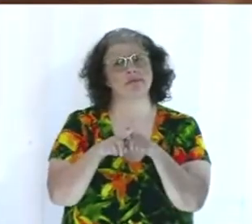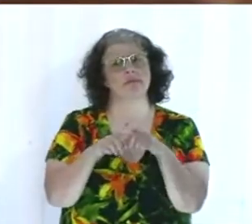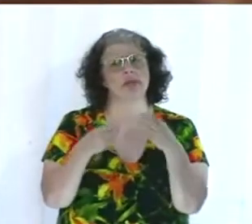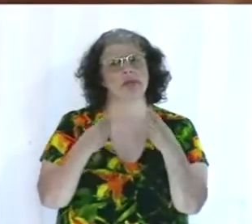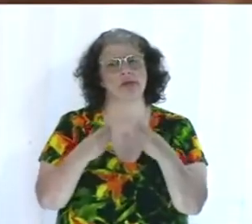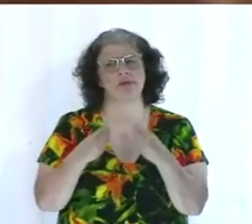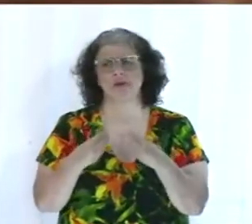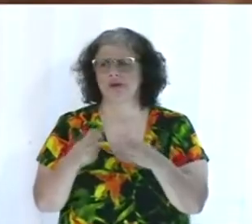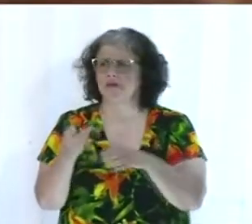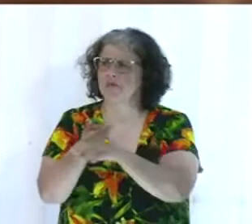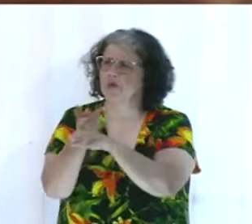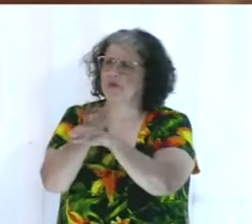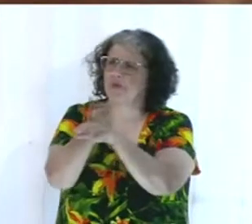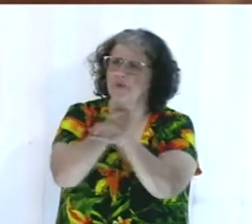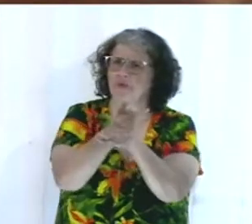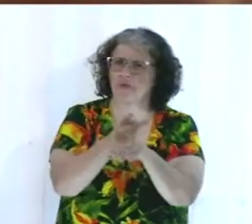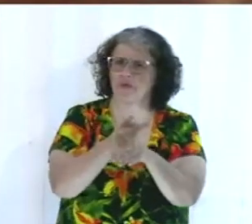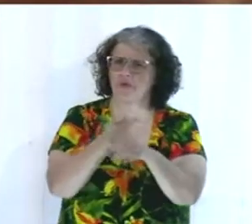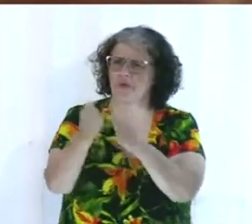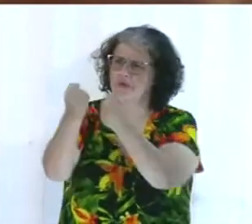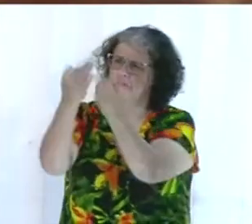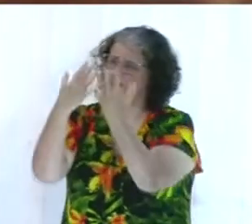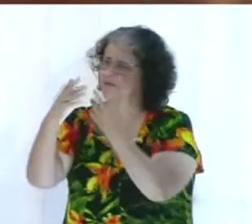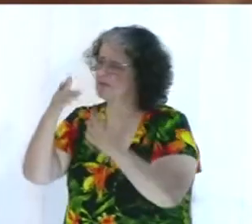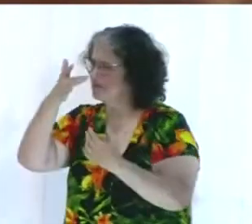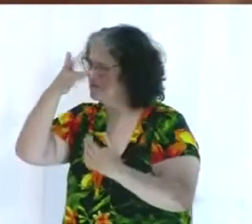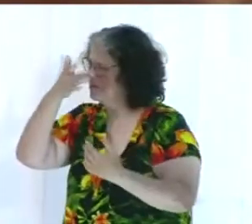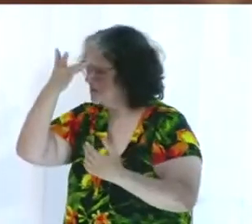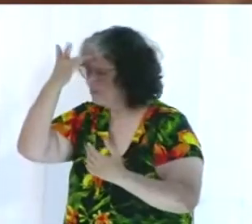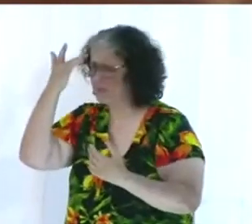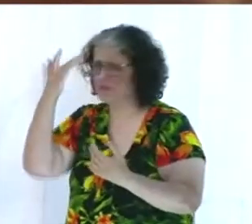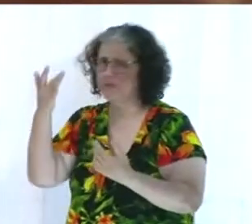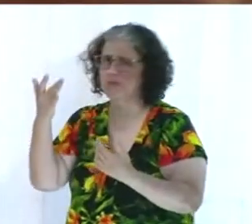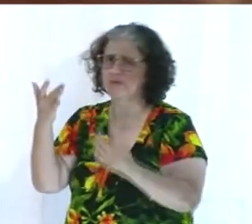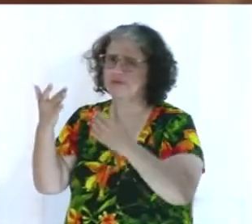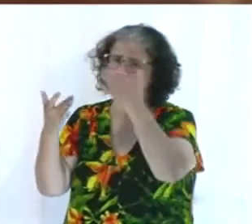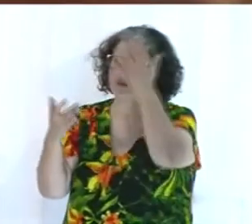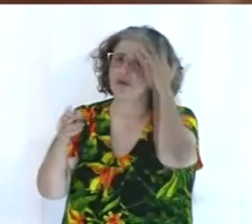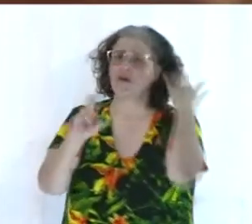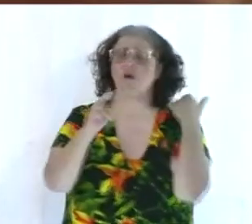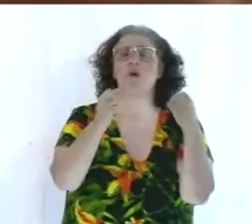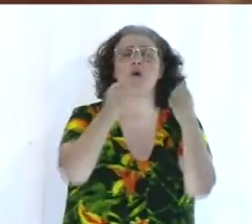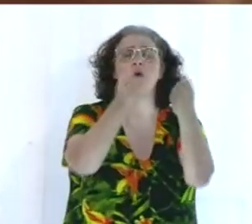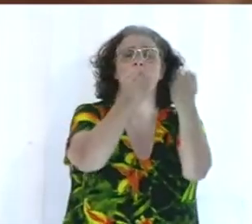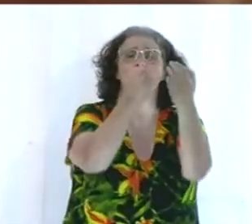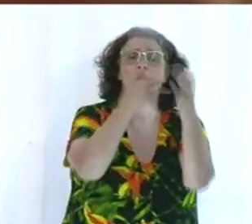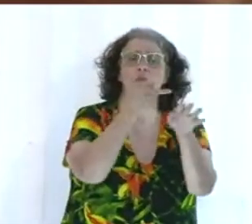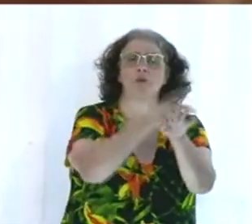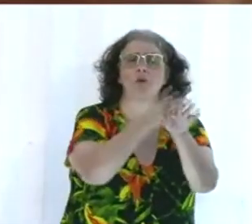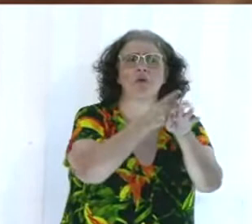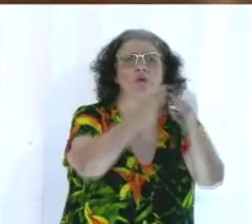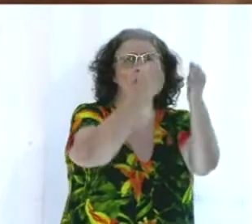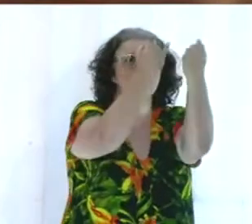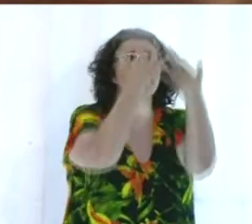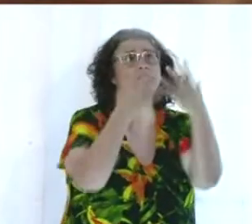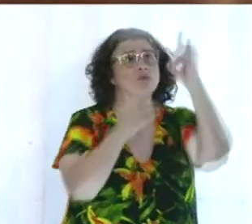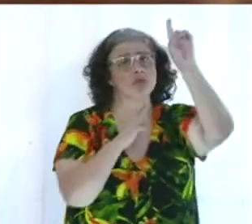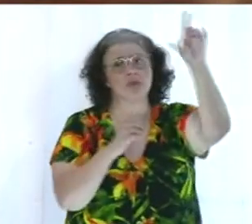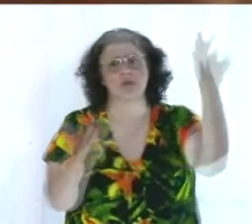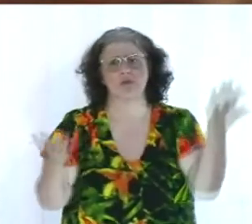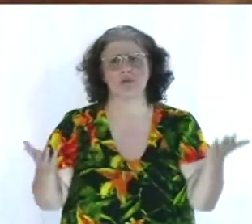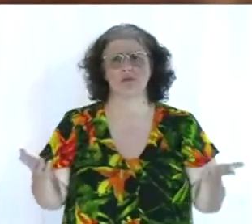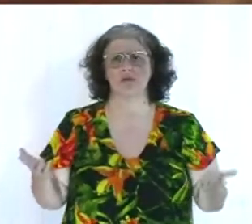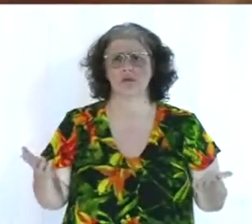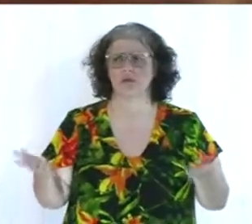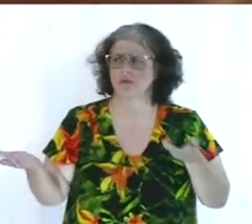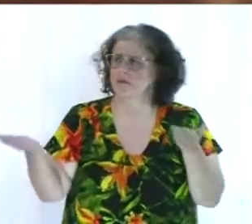favor dos homens ou de Deus? Ou procuro agradar a homens? Se agradasse ainda a homens, não seria servo de